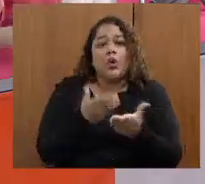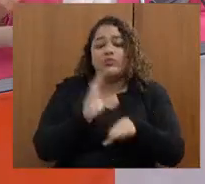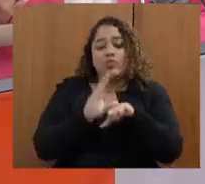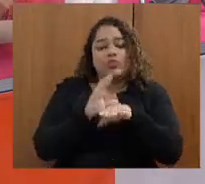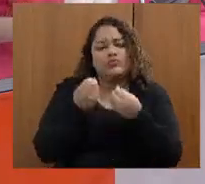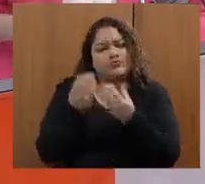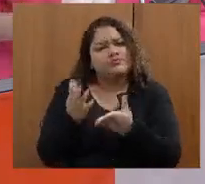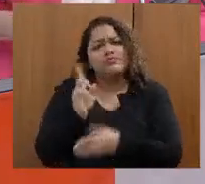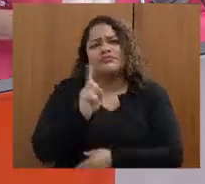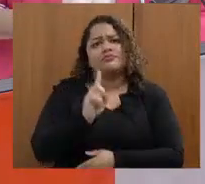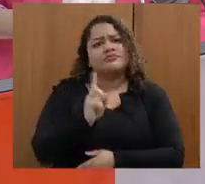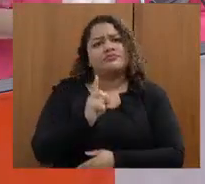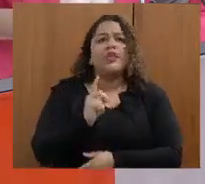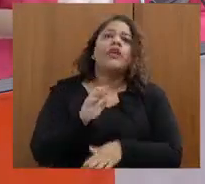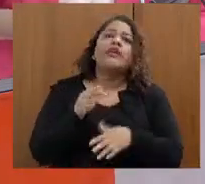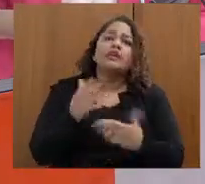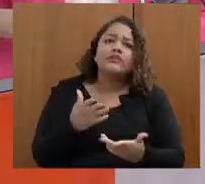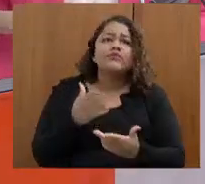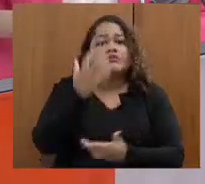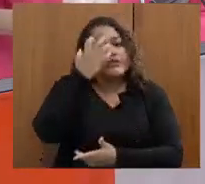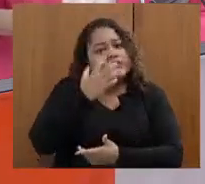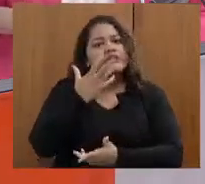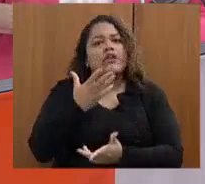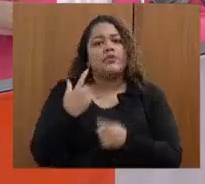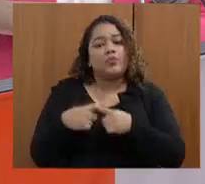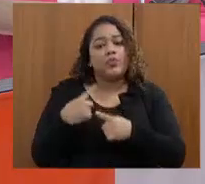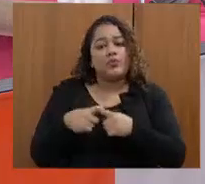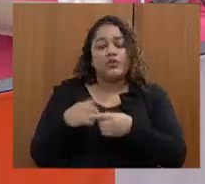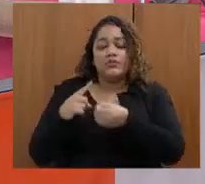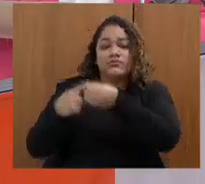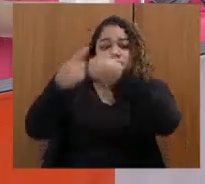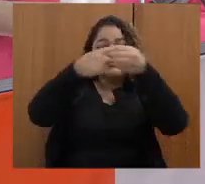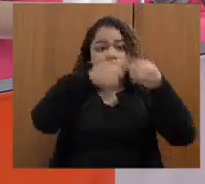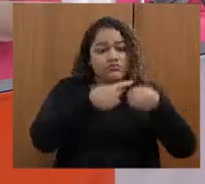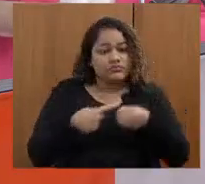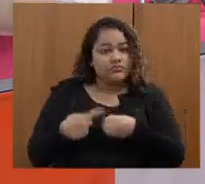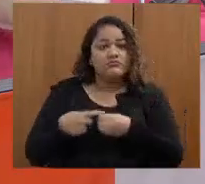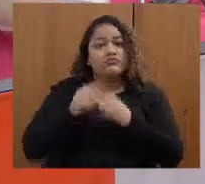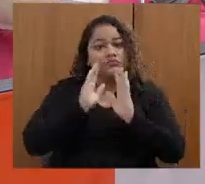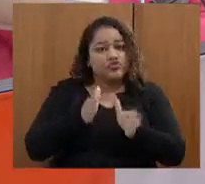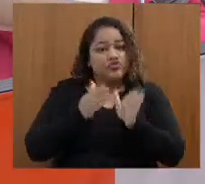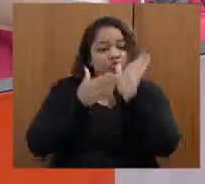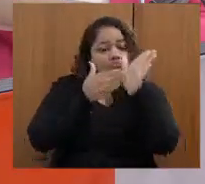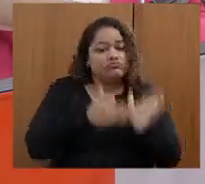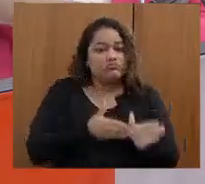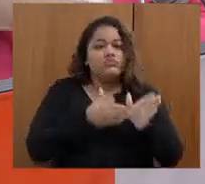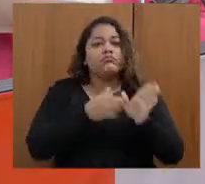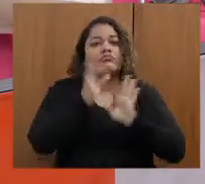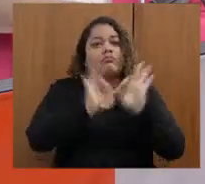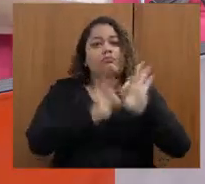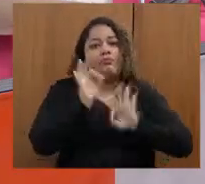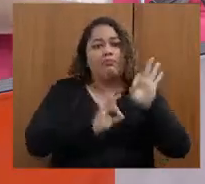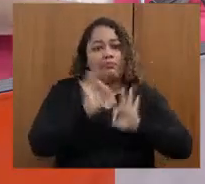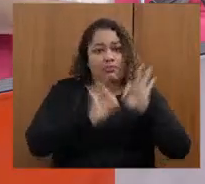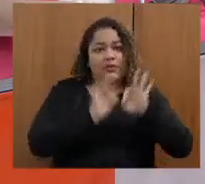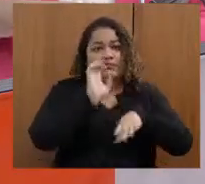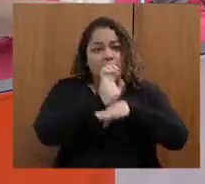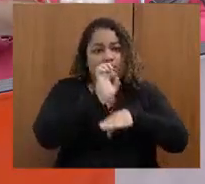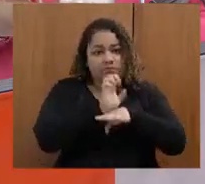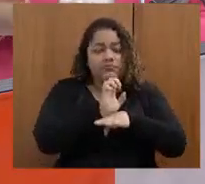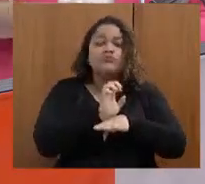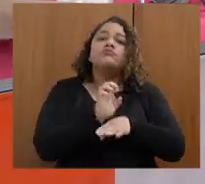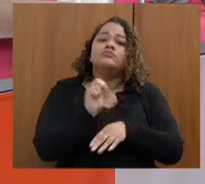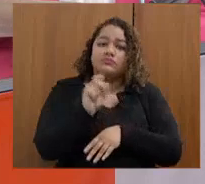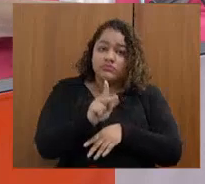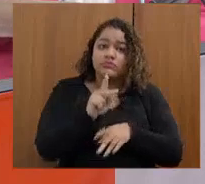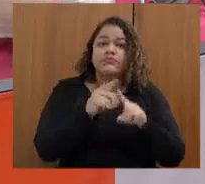isso é muito sério porque a gente já tem municípios devidamente municipalizados seguindo o plano do Governo do Estado de seus prefeitos é legítimo mas